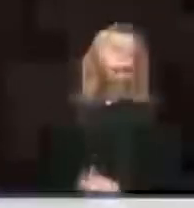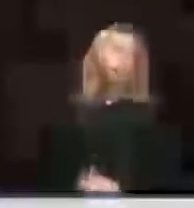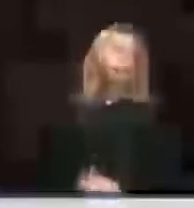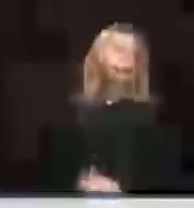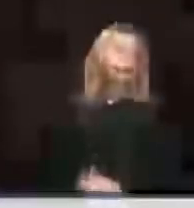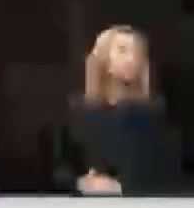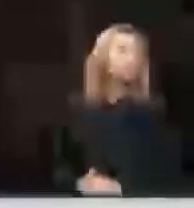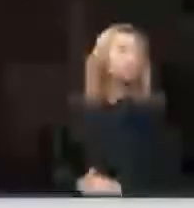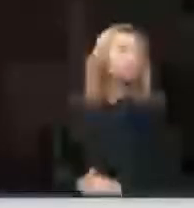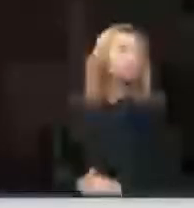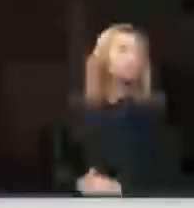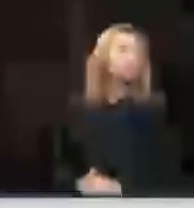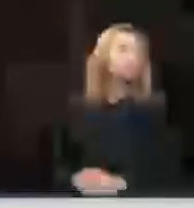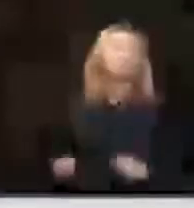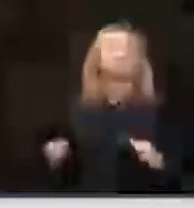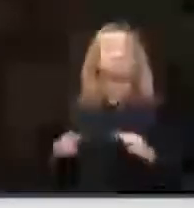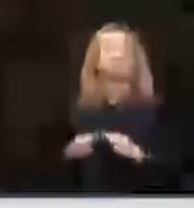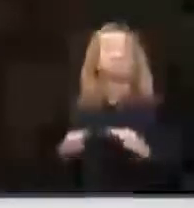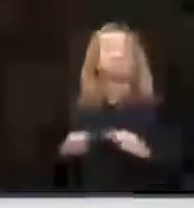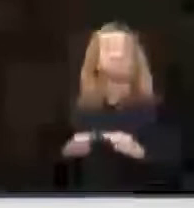de acordo com